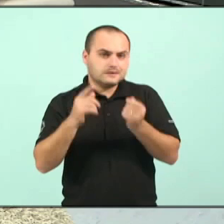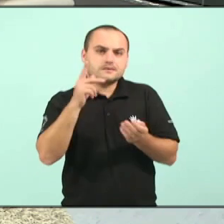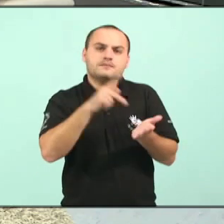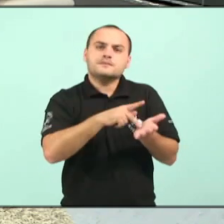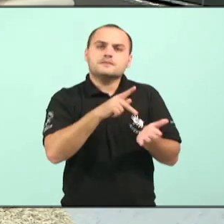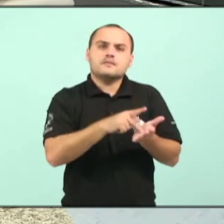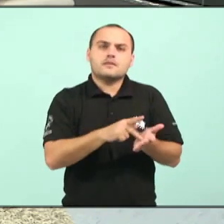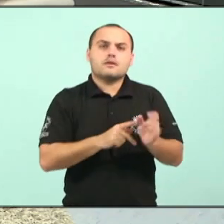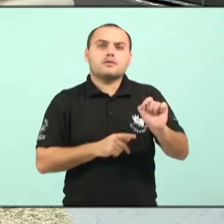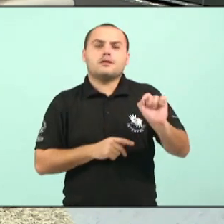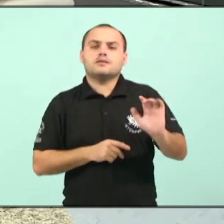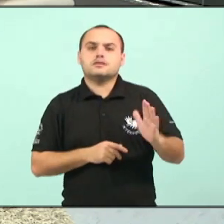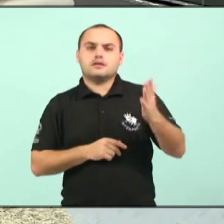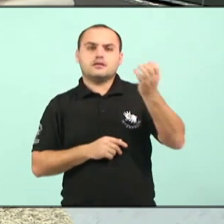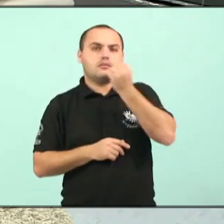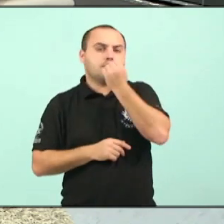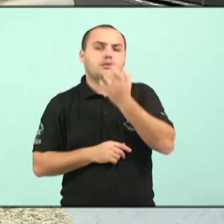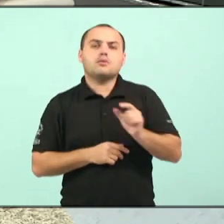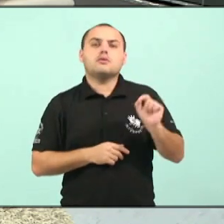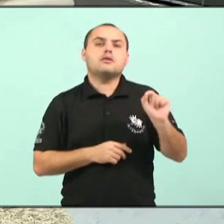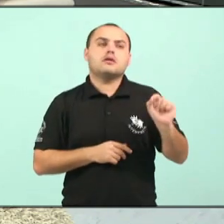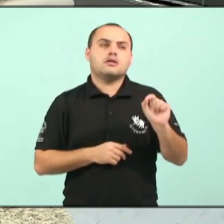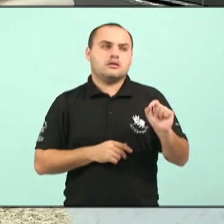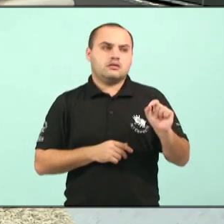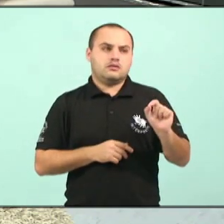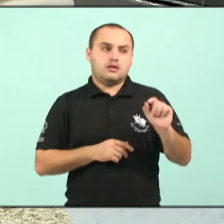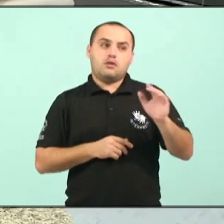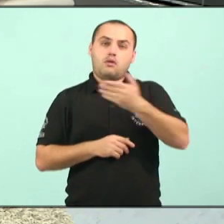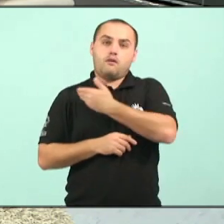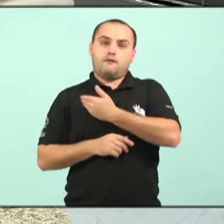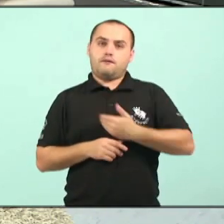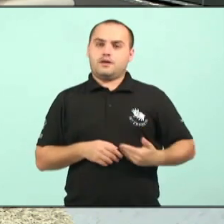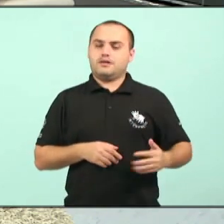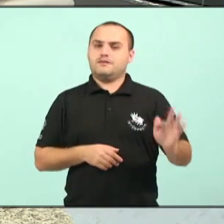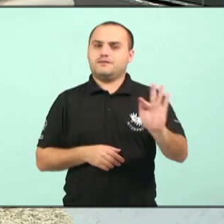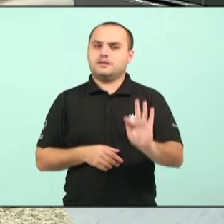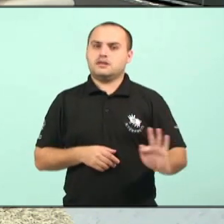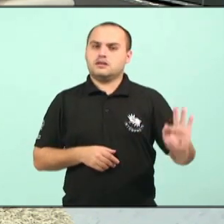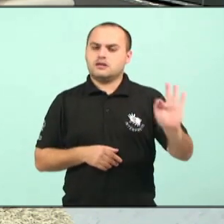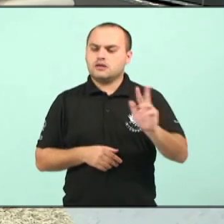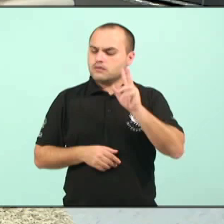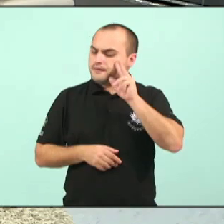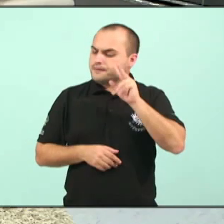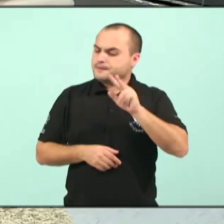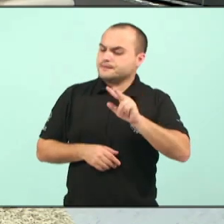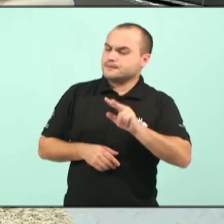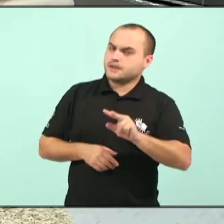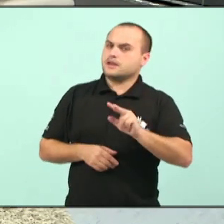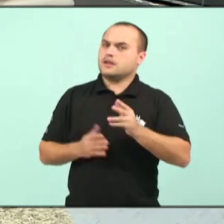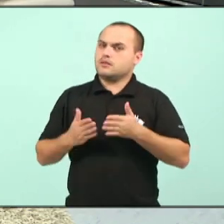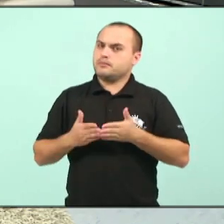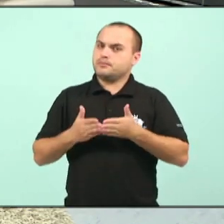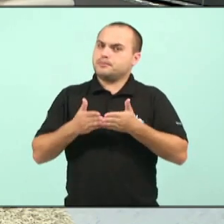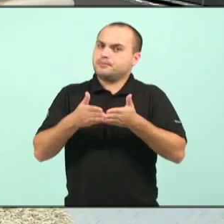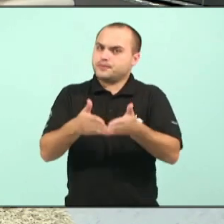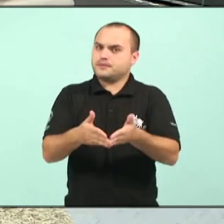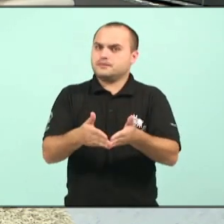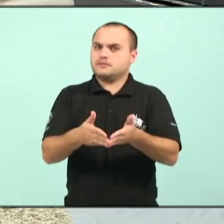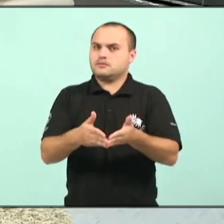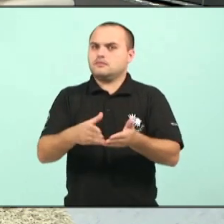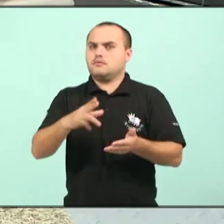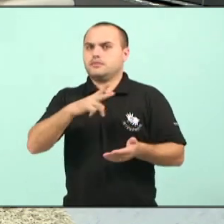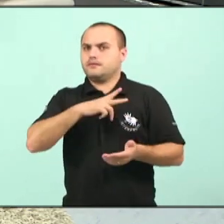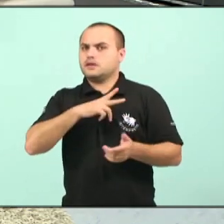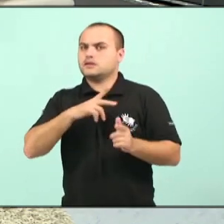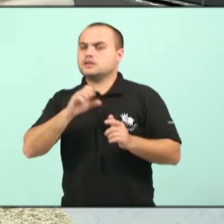que aconteceria de bom seria o governo federal olhar essa situação dos portos e privatizar,